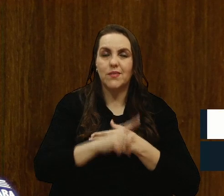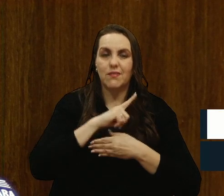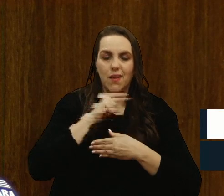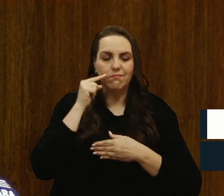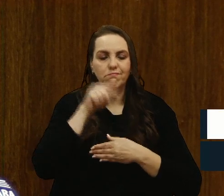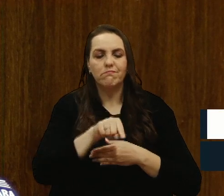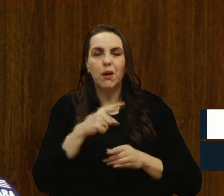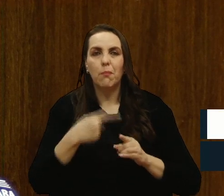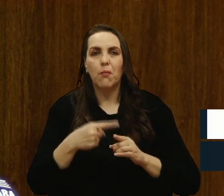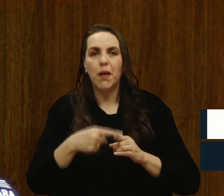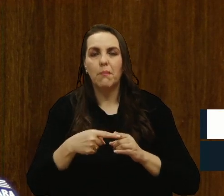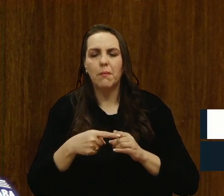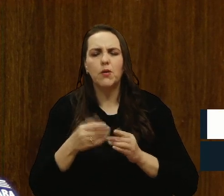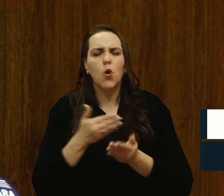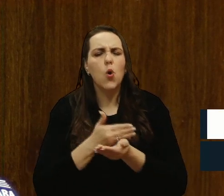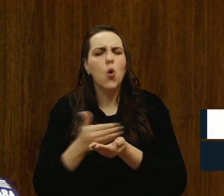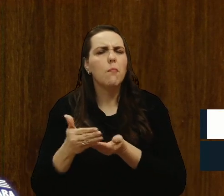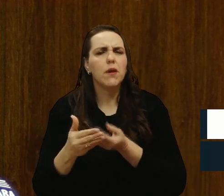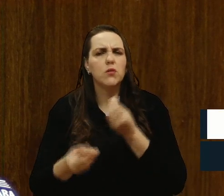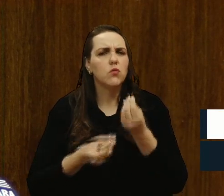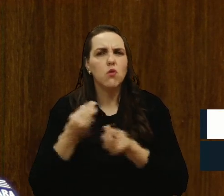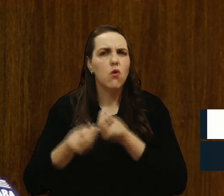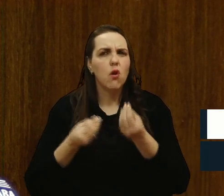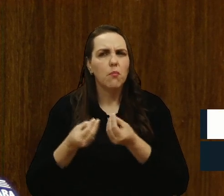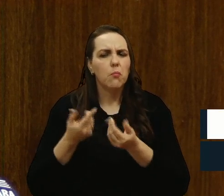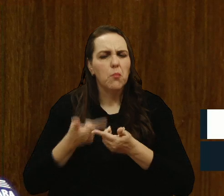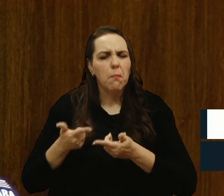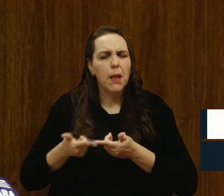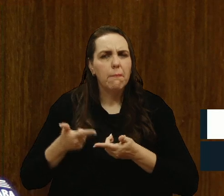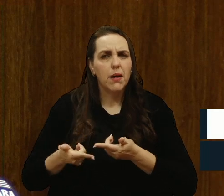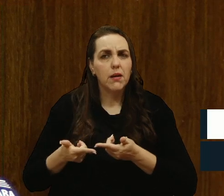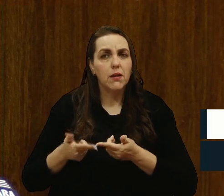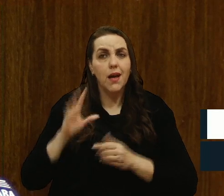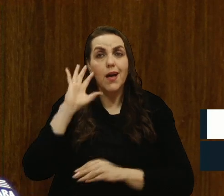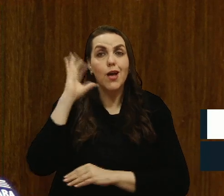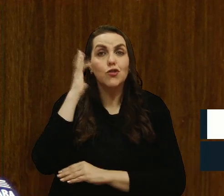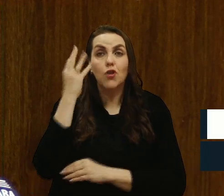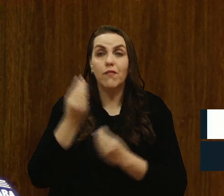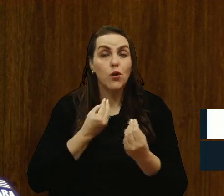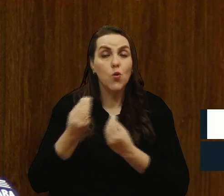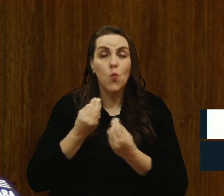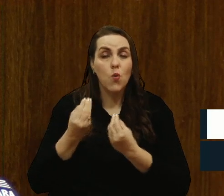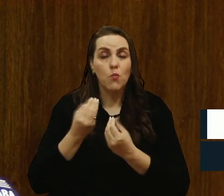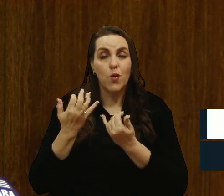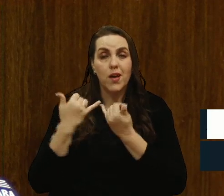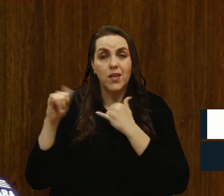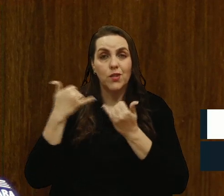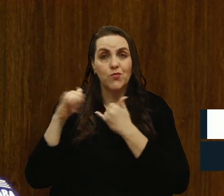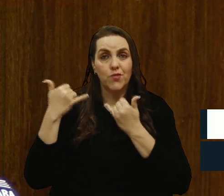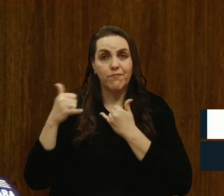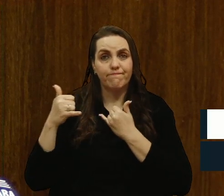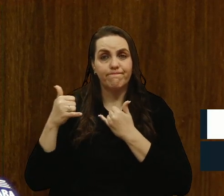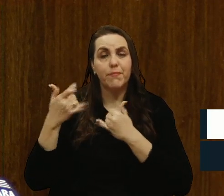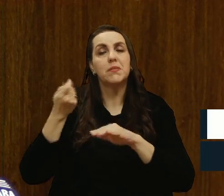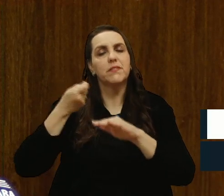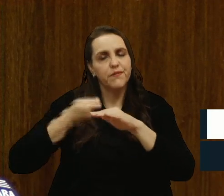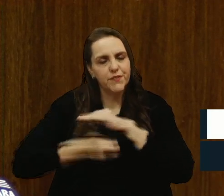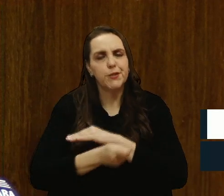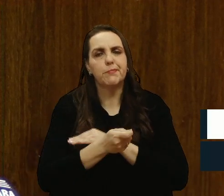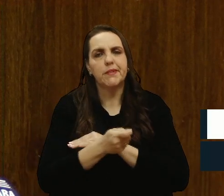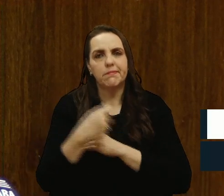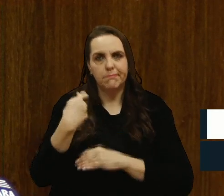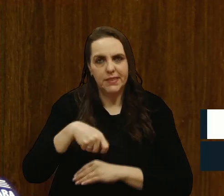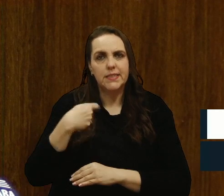nós formos olhar a raiz, como que resolve essa questão da energia? É isso que o senhor está trazendo, nós temos que investir, né, inclusive